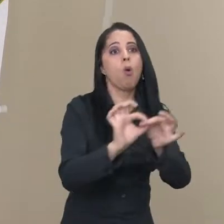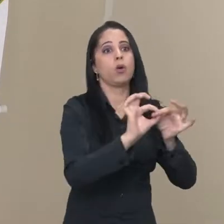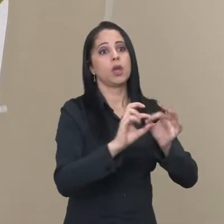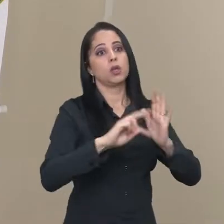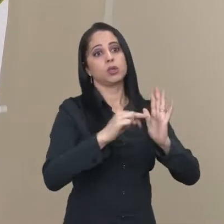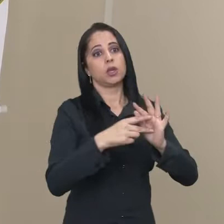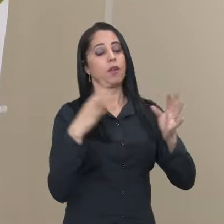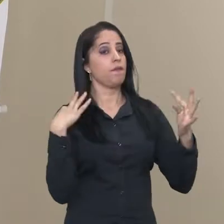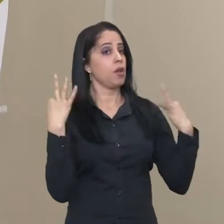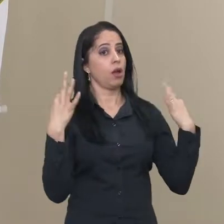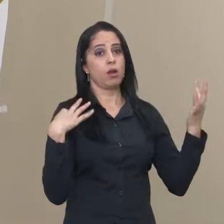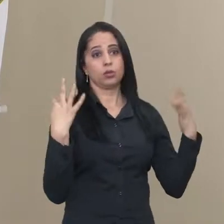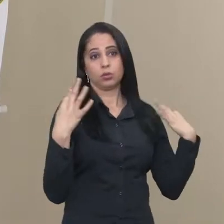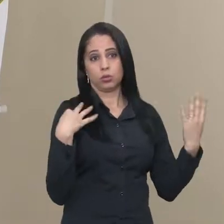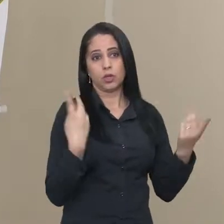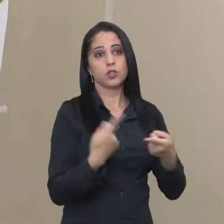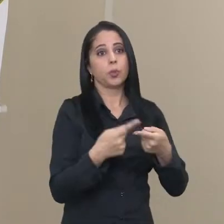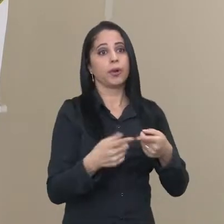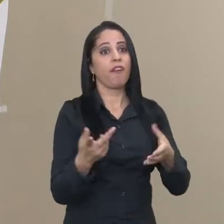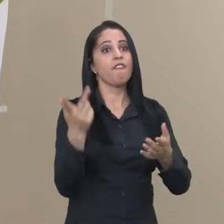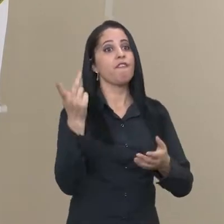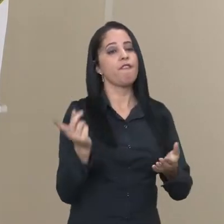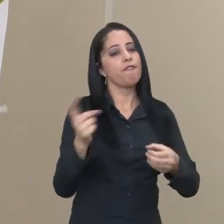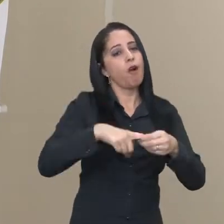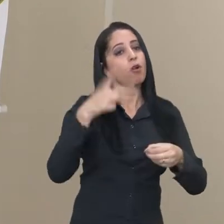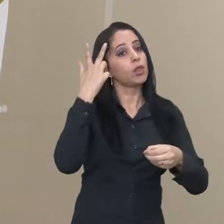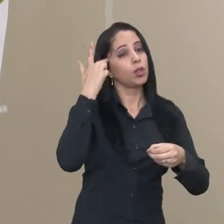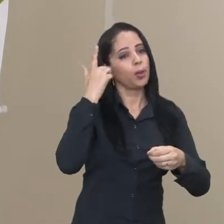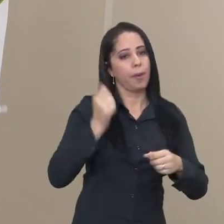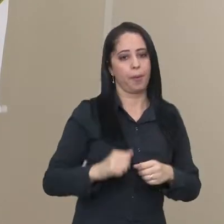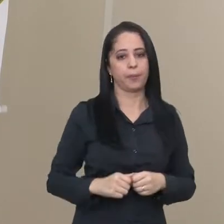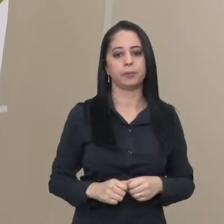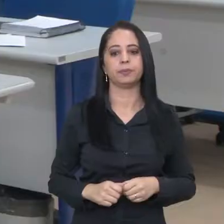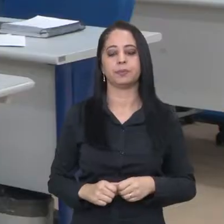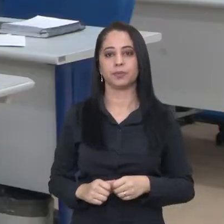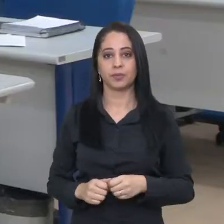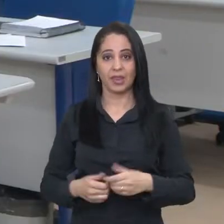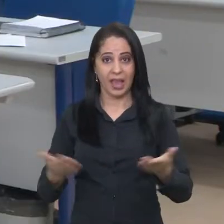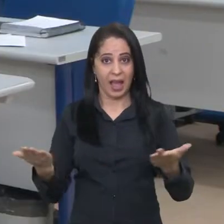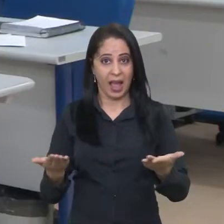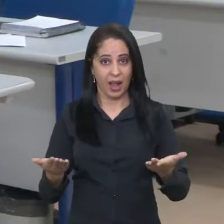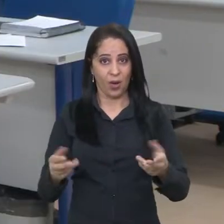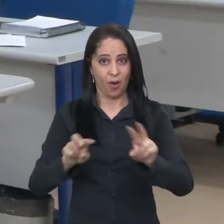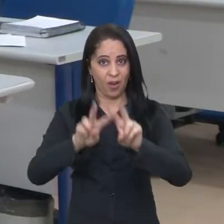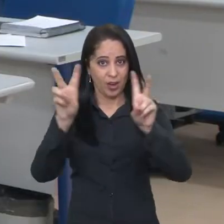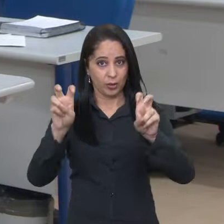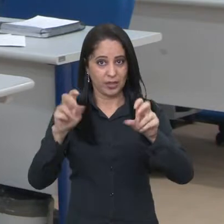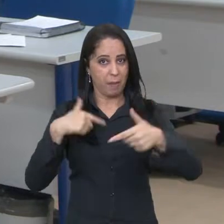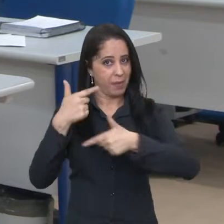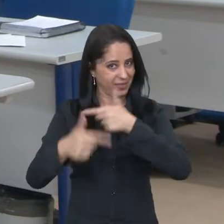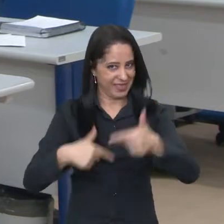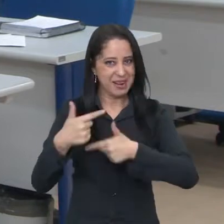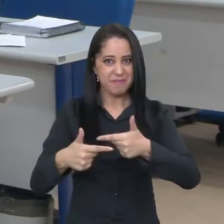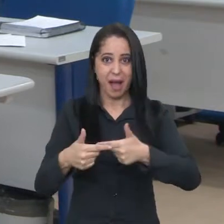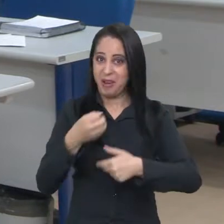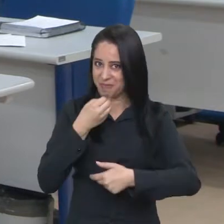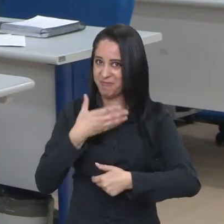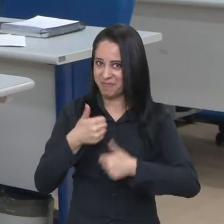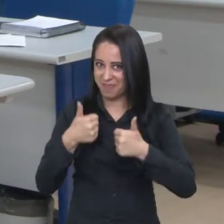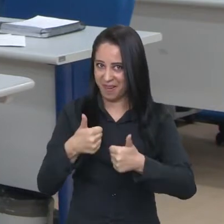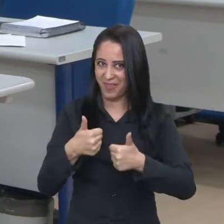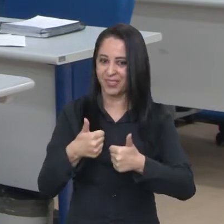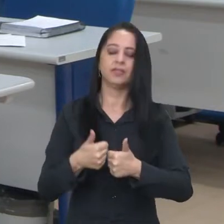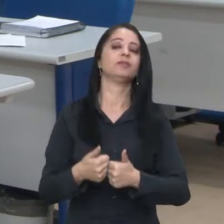do turismo que há de ser beneficiada pela retomada dos grandes eventos. E vamos falar de emprego aqui no Boletim? Sempre bom,